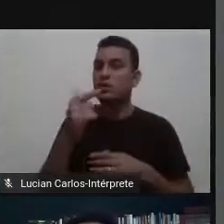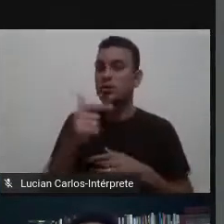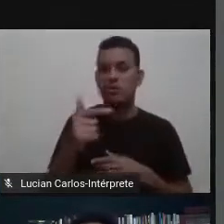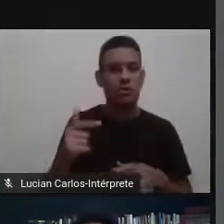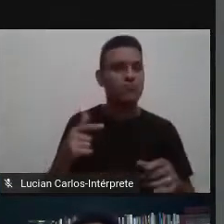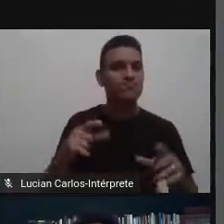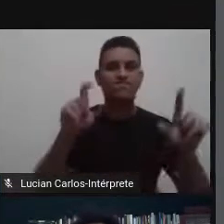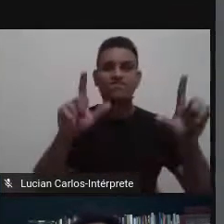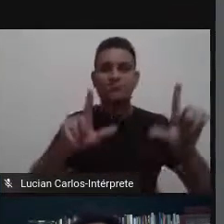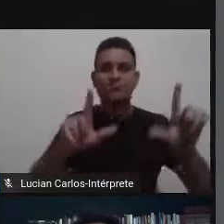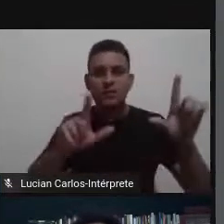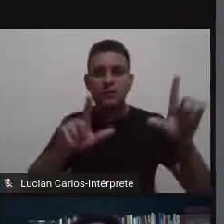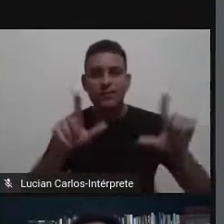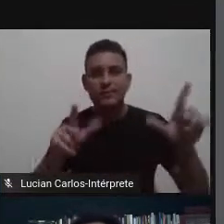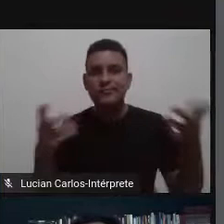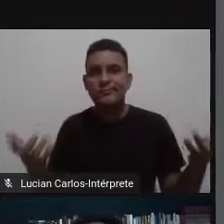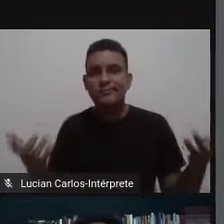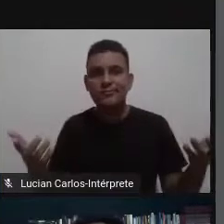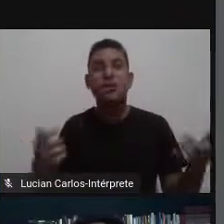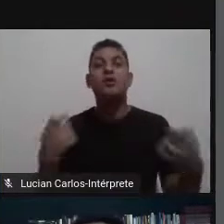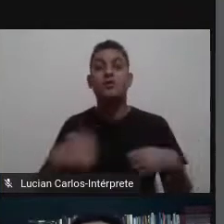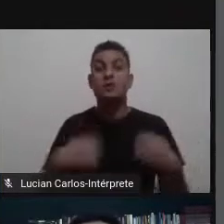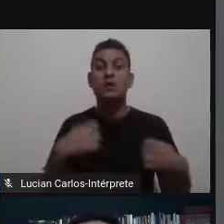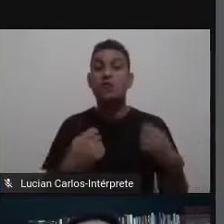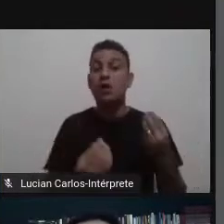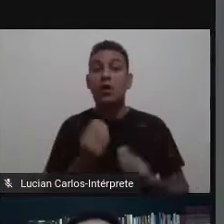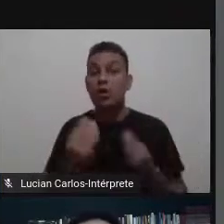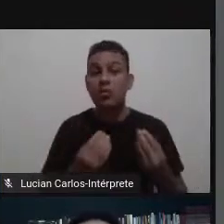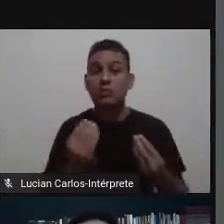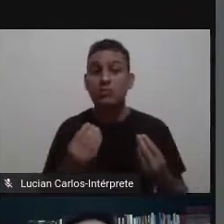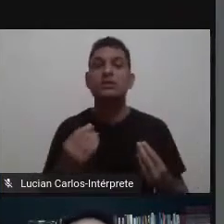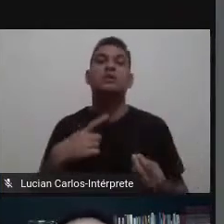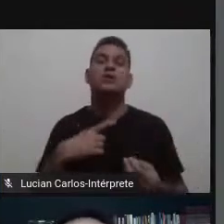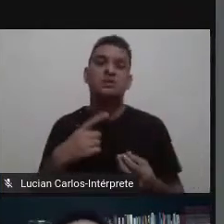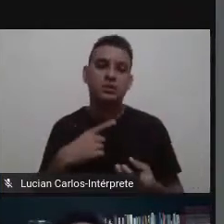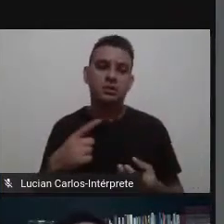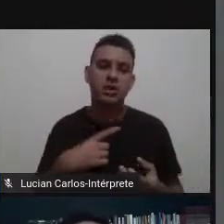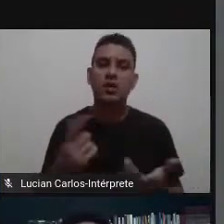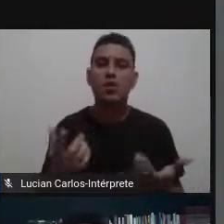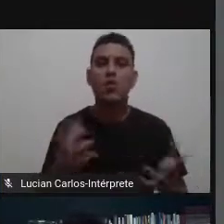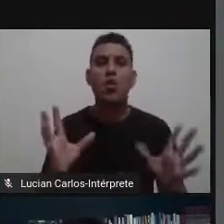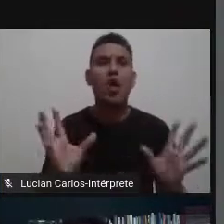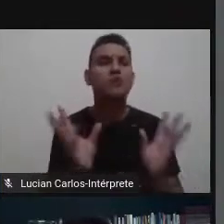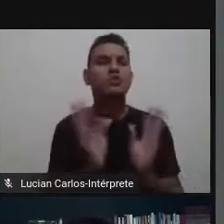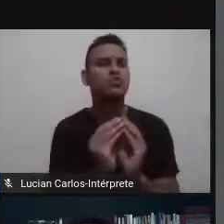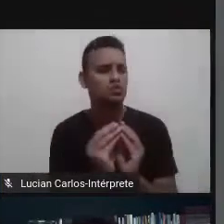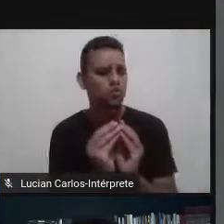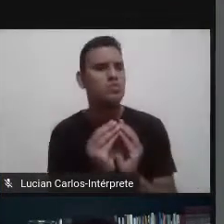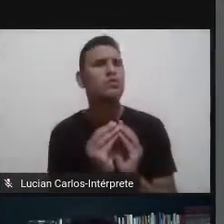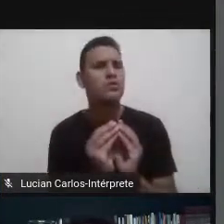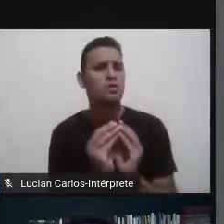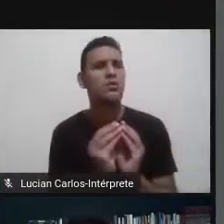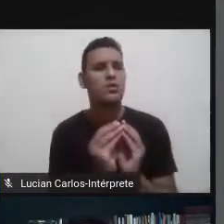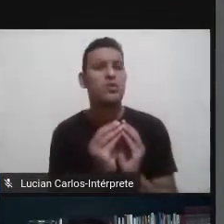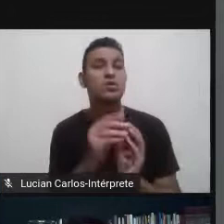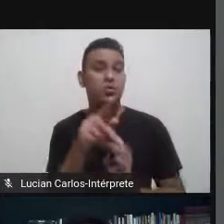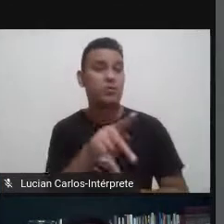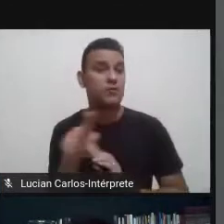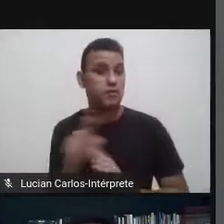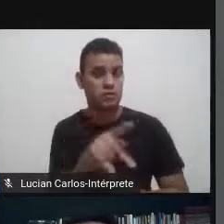TV digital, eles precisariam de ter uma espécie de um resumo, uma fala do